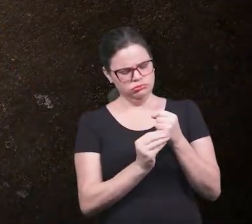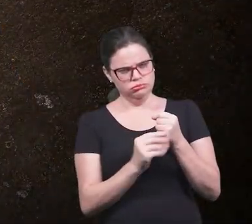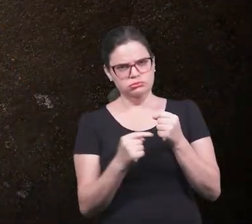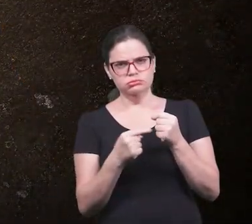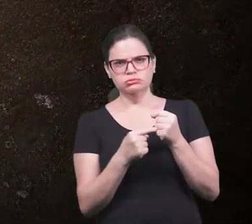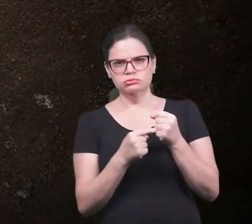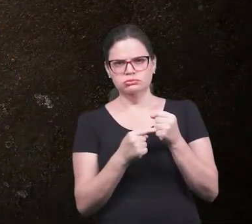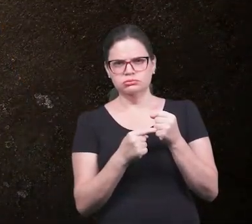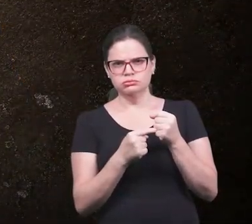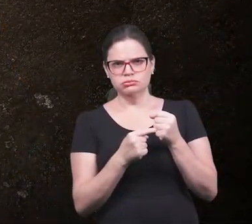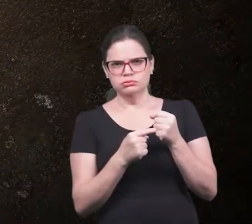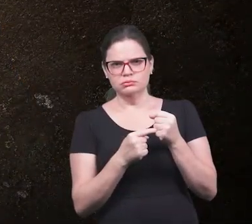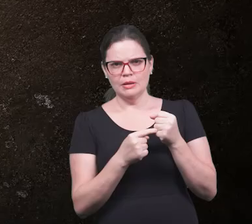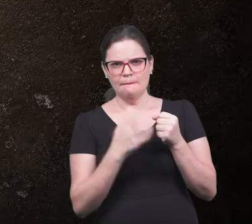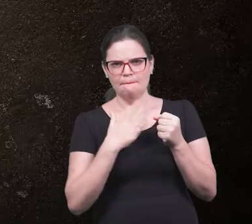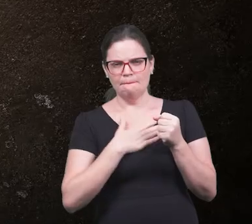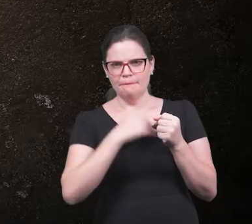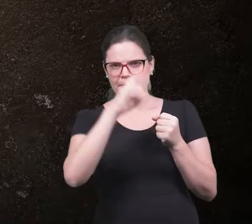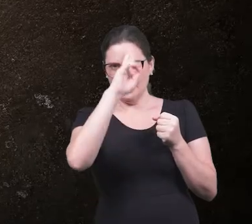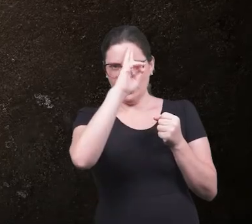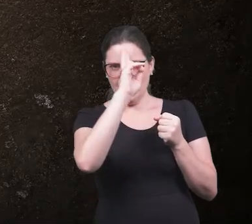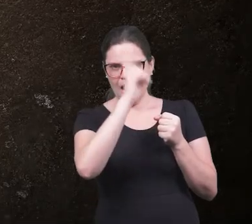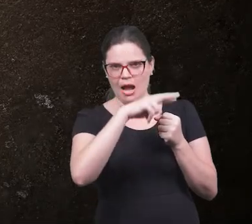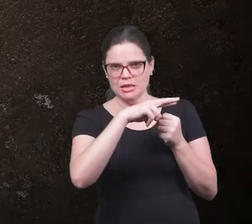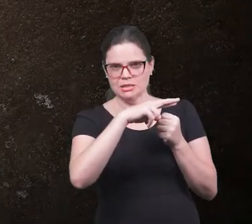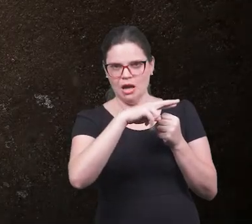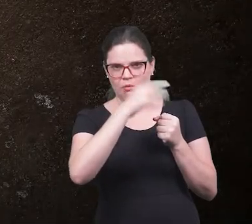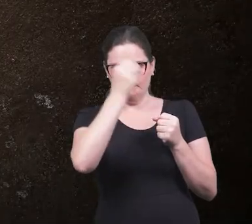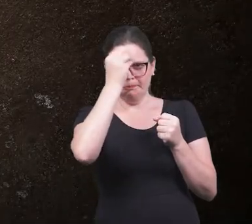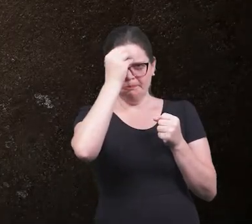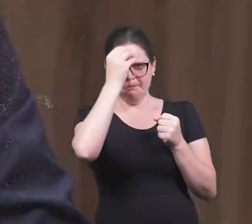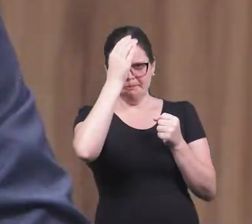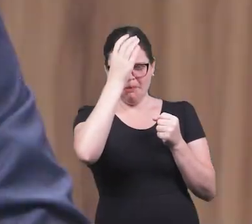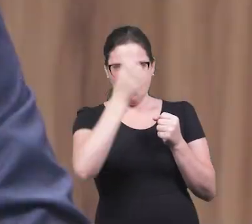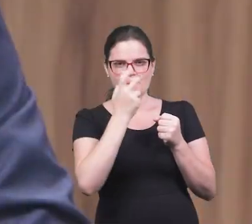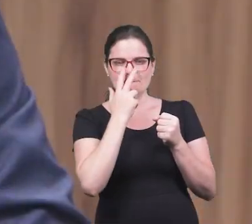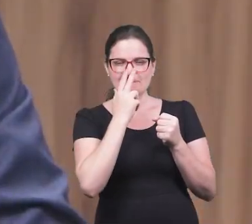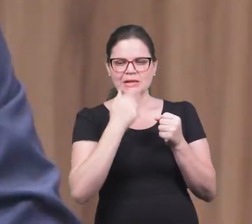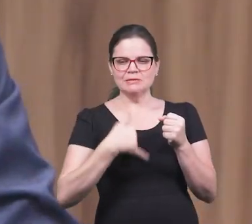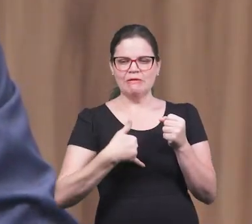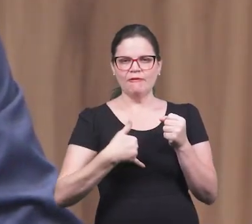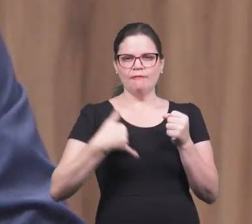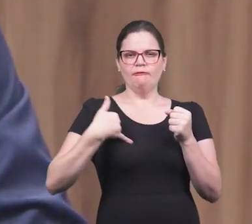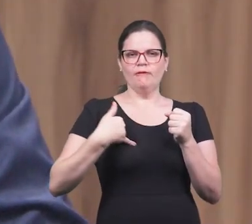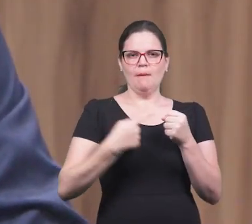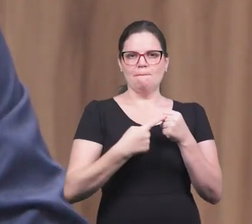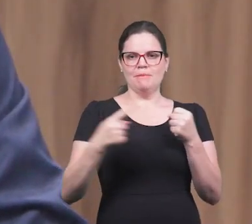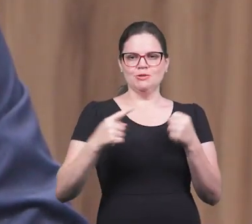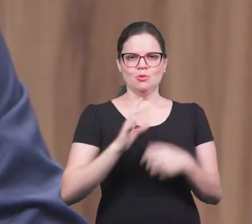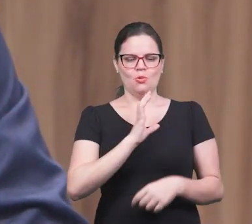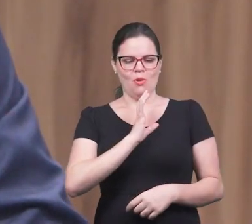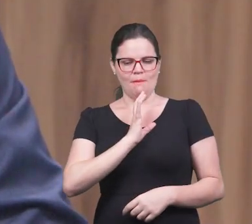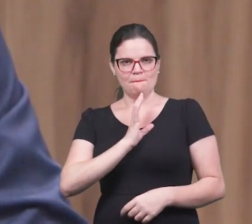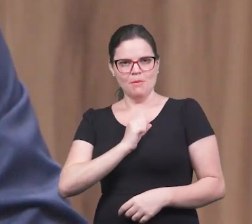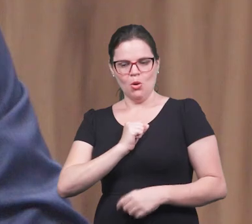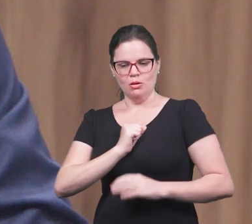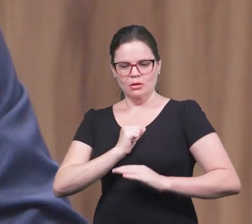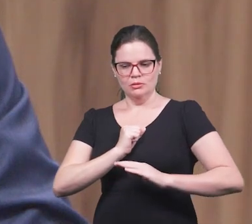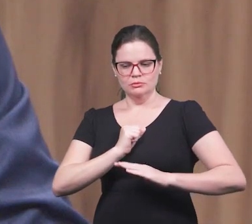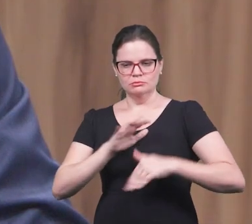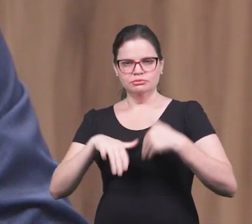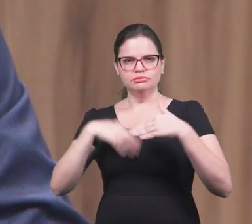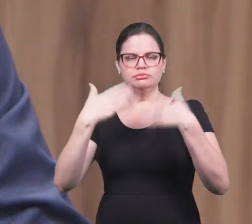incha, mas o amor edifica. Glória a Deus. E quando ele usa essa expressão que o conhecimento